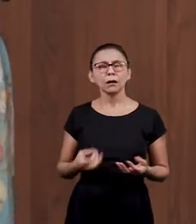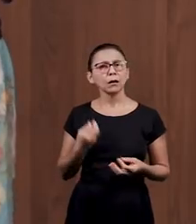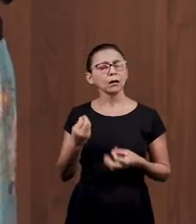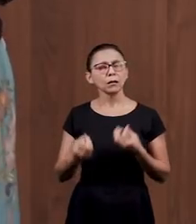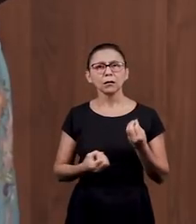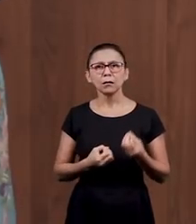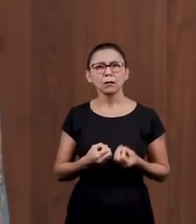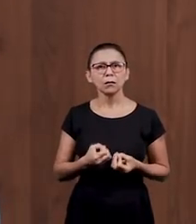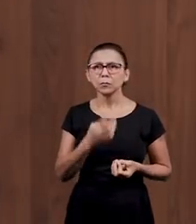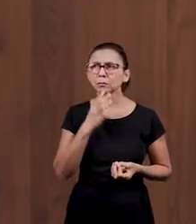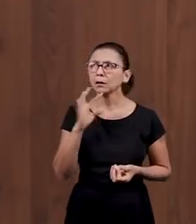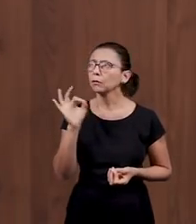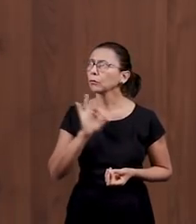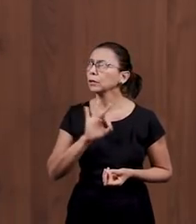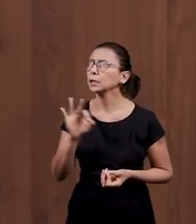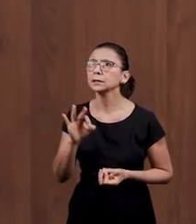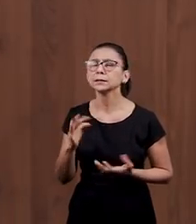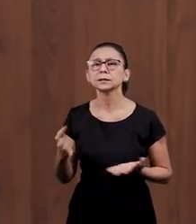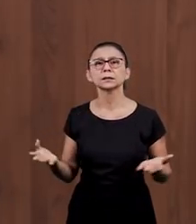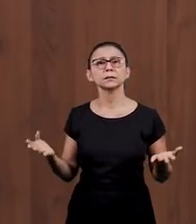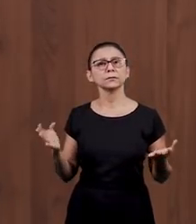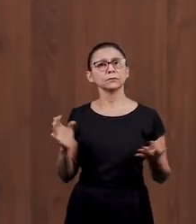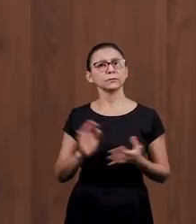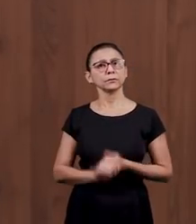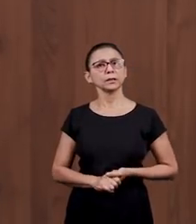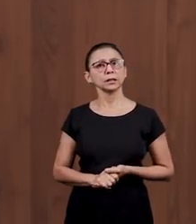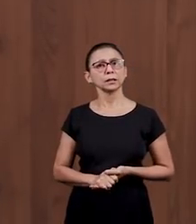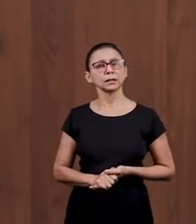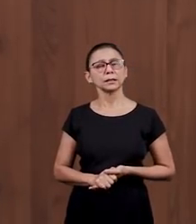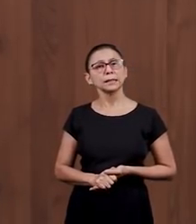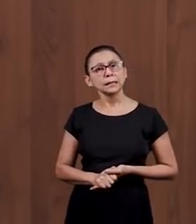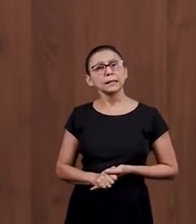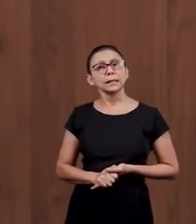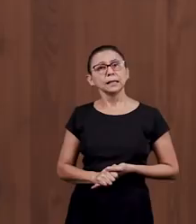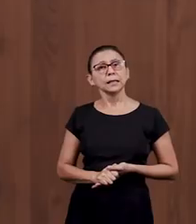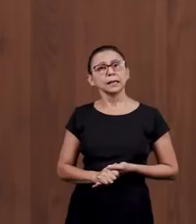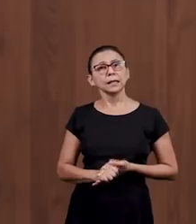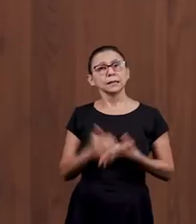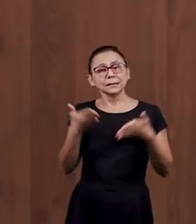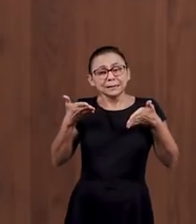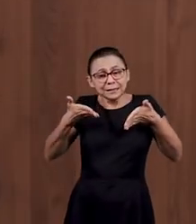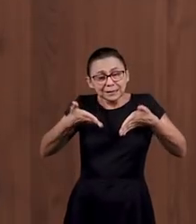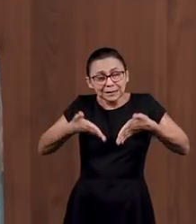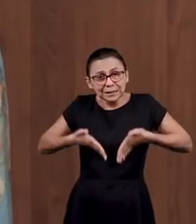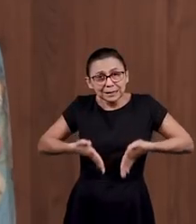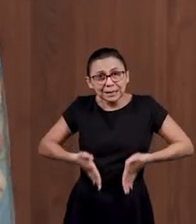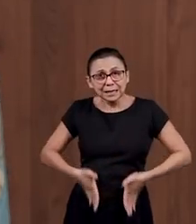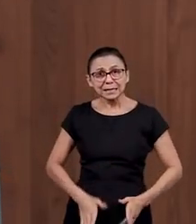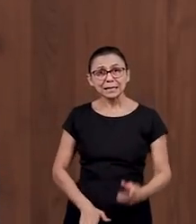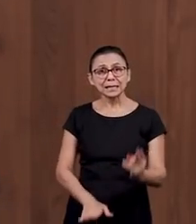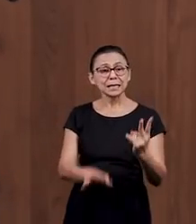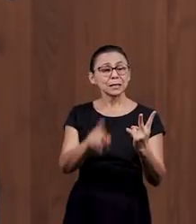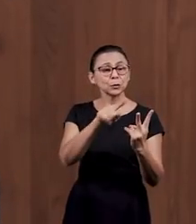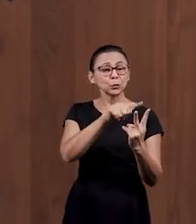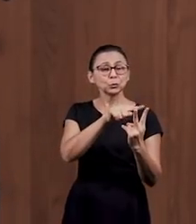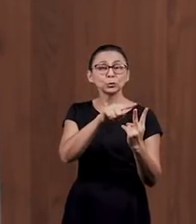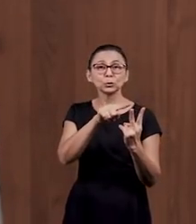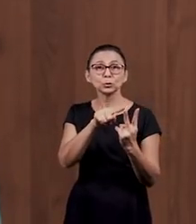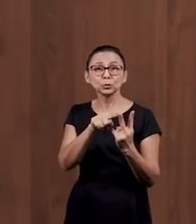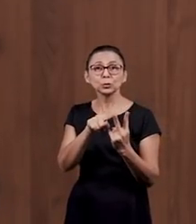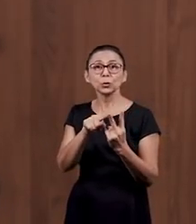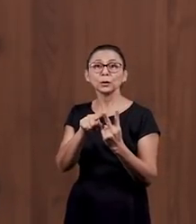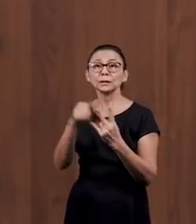terrível, adolescentes! Eles nasceram dentro da casa do Senhor. Eles foram escolhidos